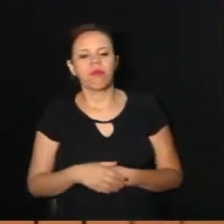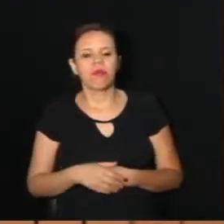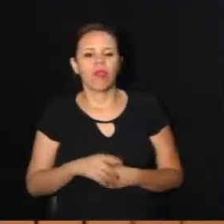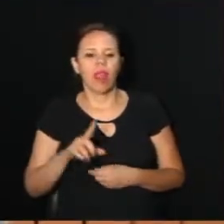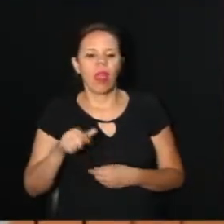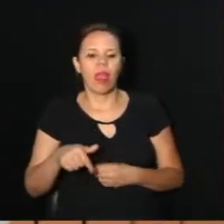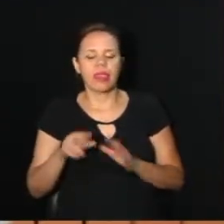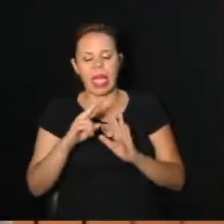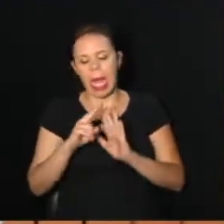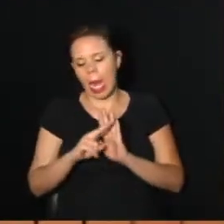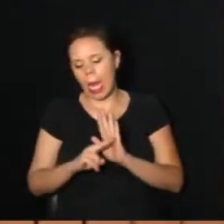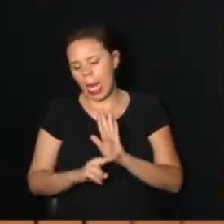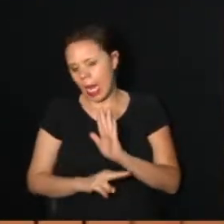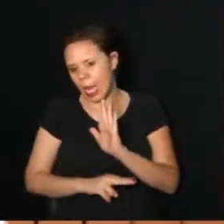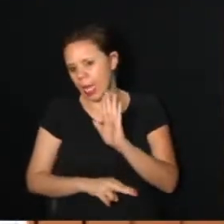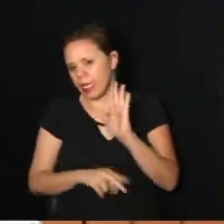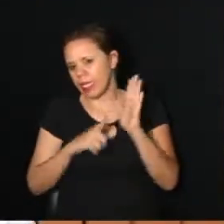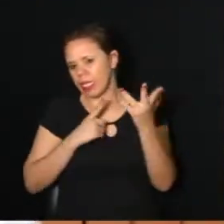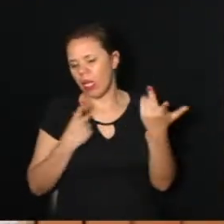Essa é a lista de